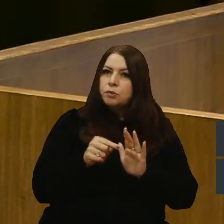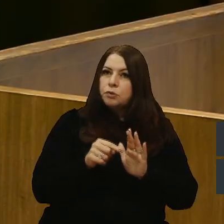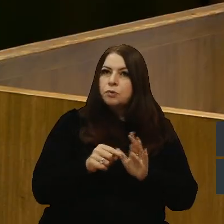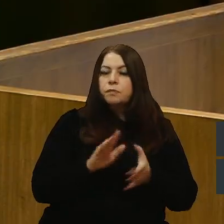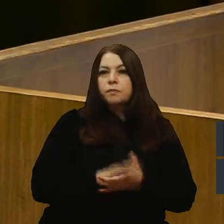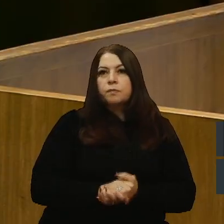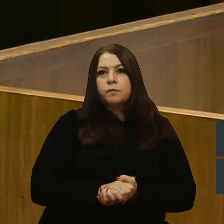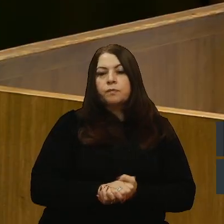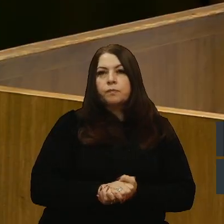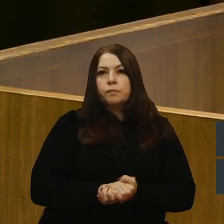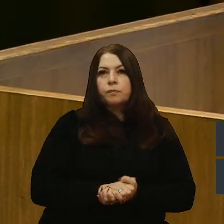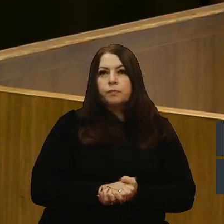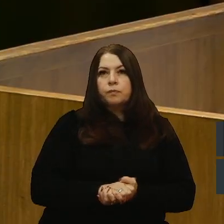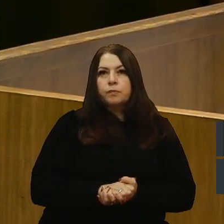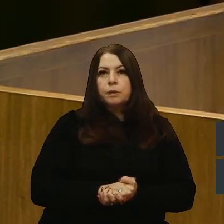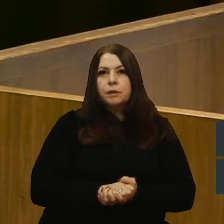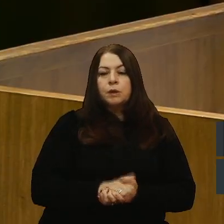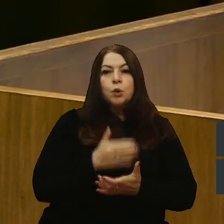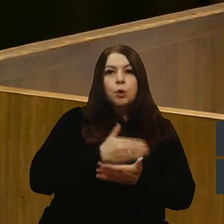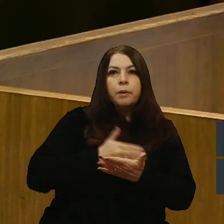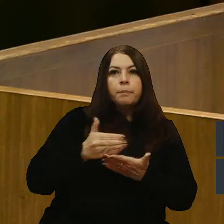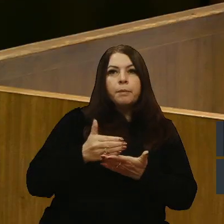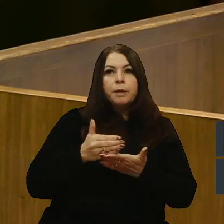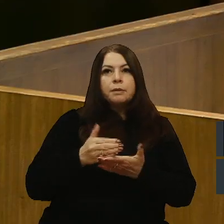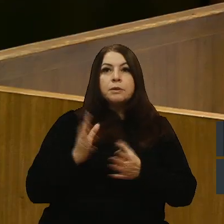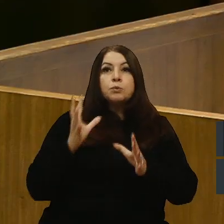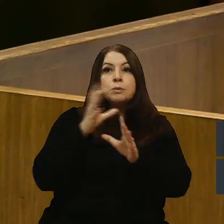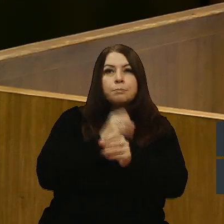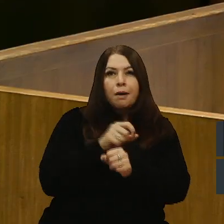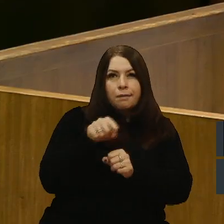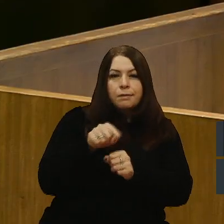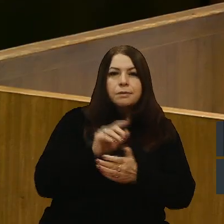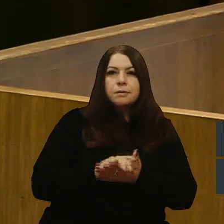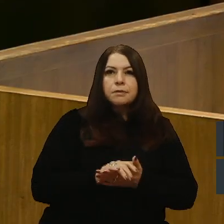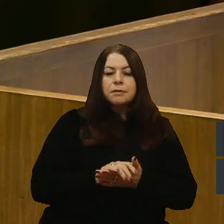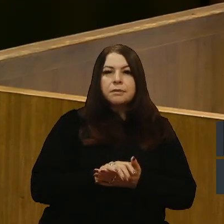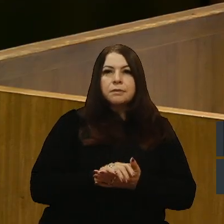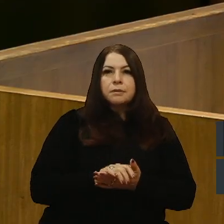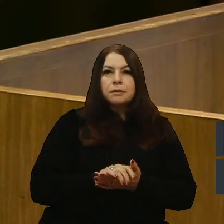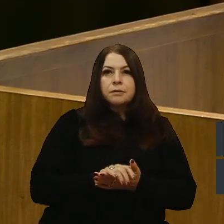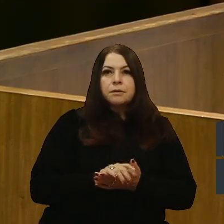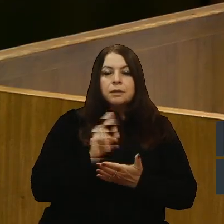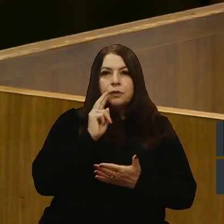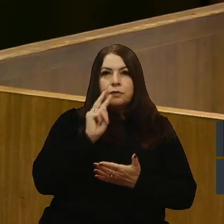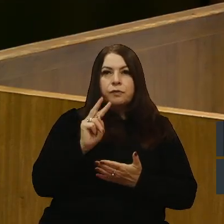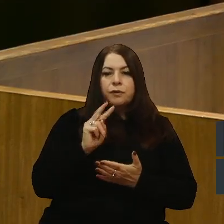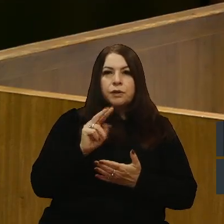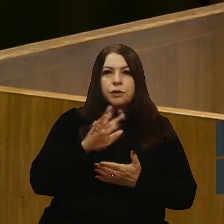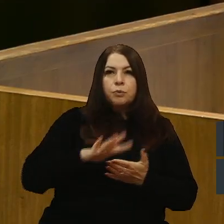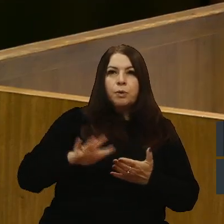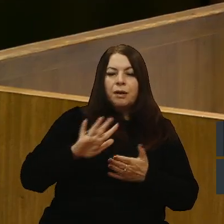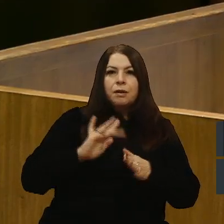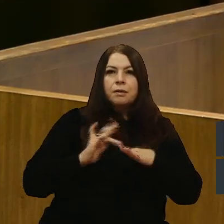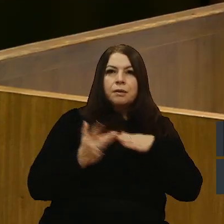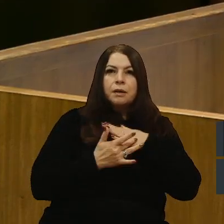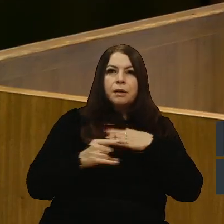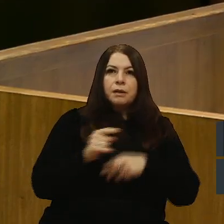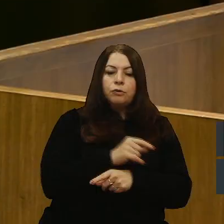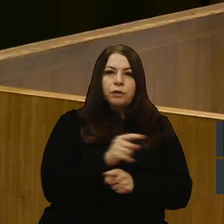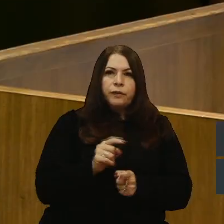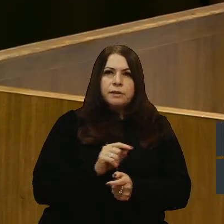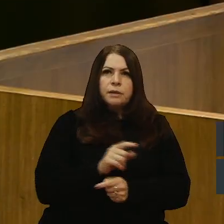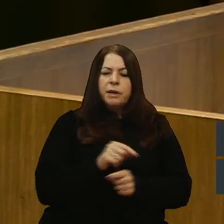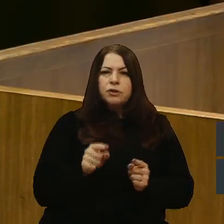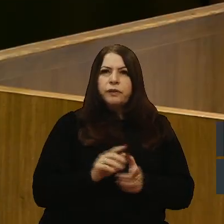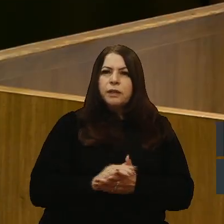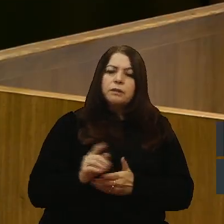bem, começa nos animais. Eu li até numa rede social que quando